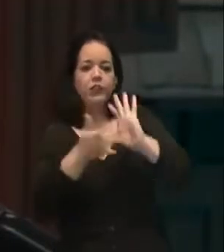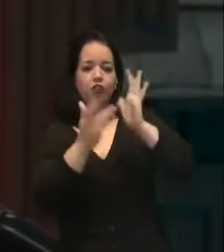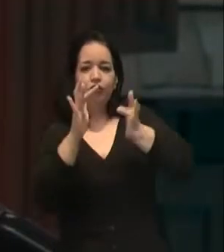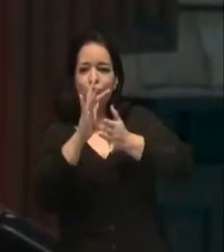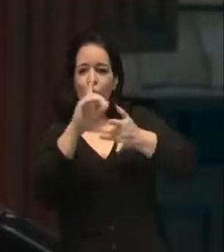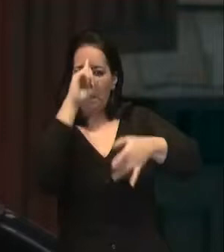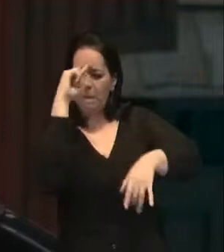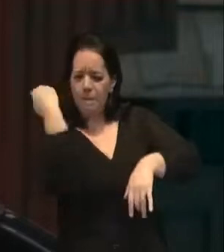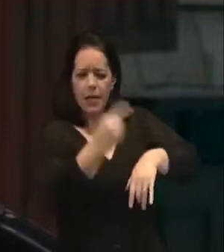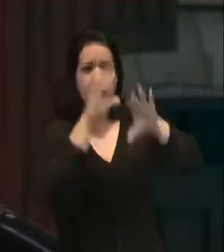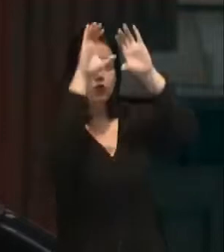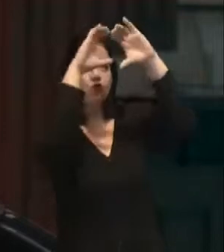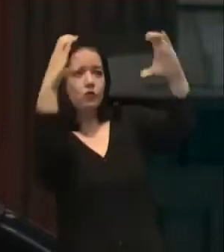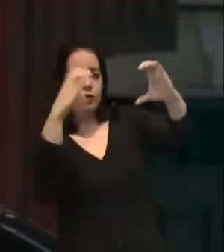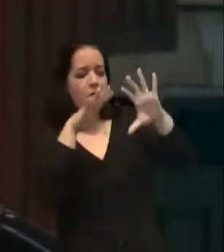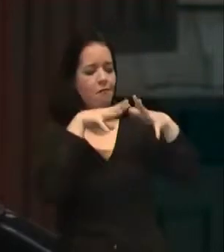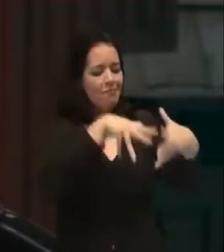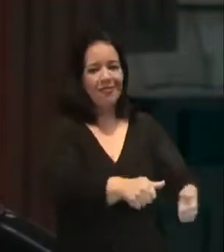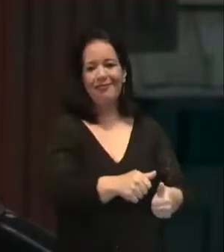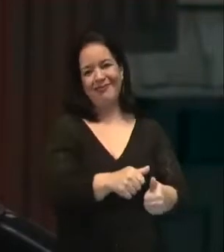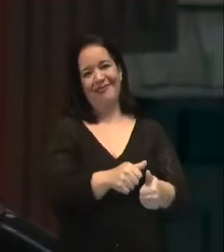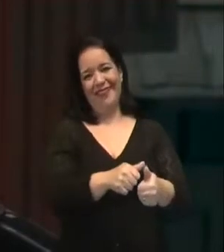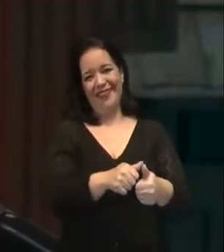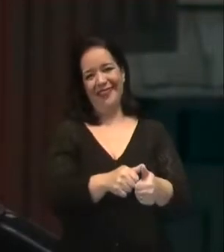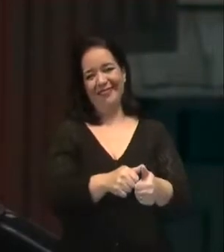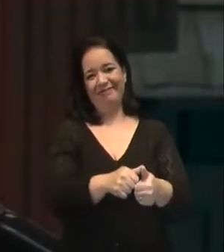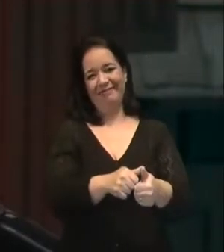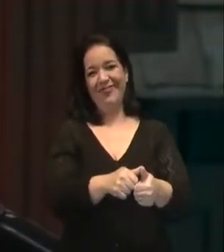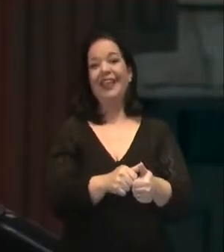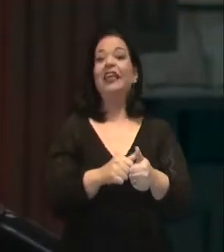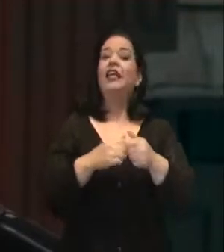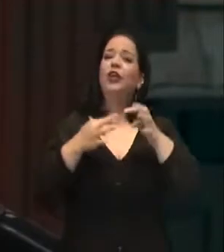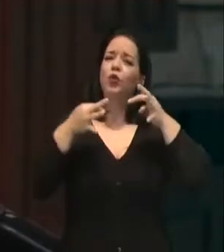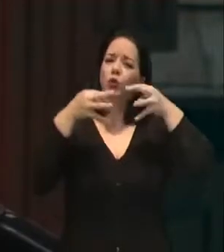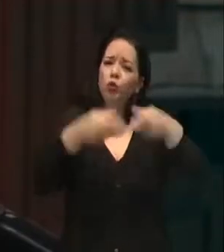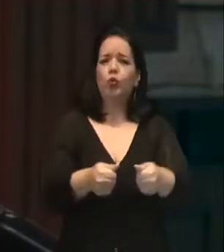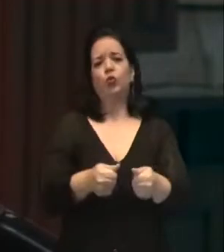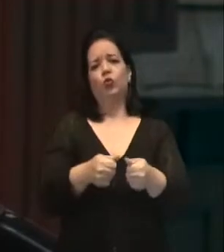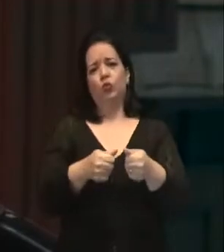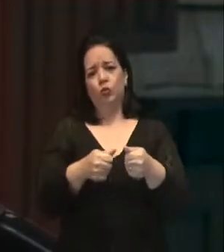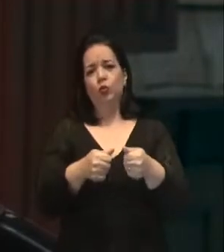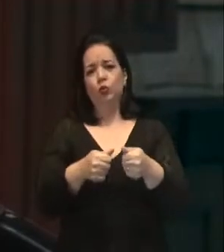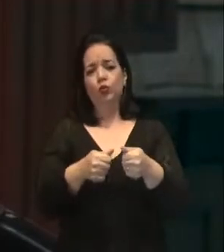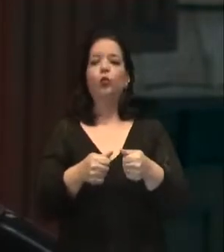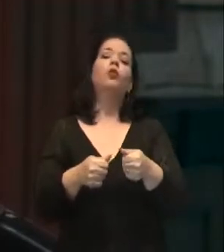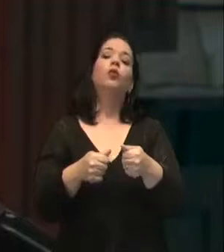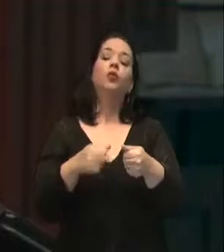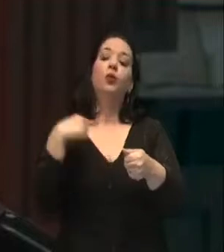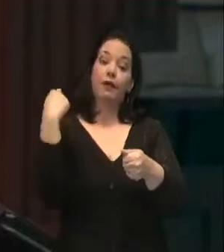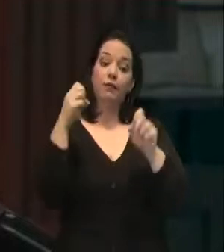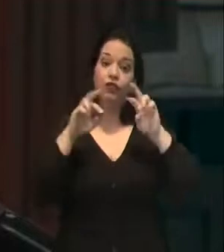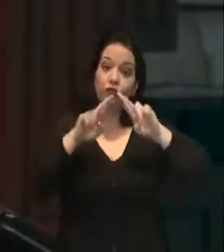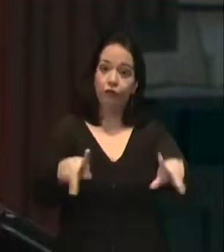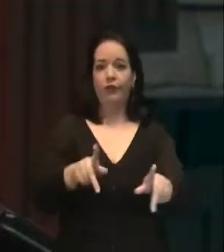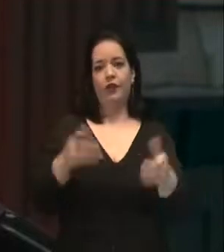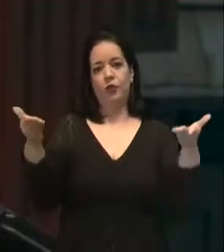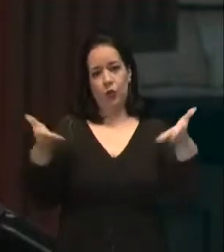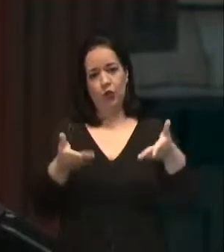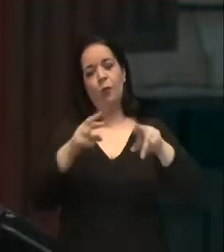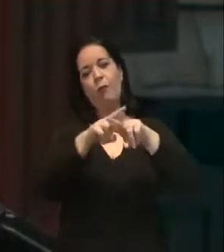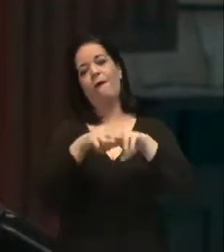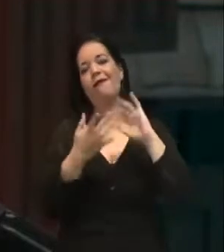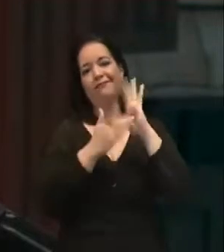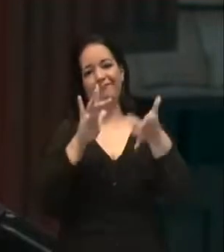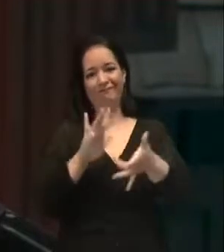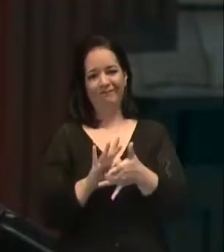faz a reflexão de que em Jesus tudo foi feito diferente. E essa é a principal reflexão